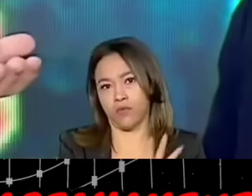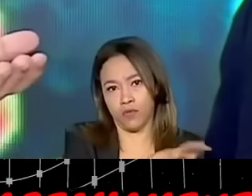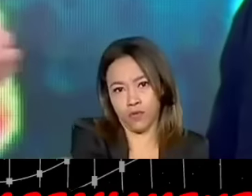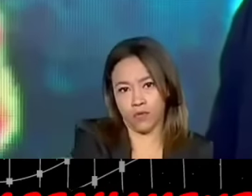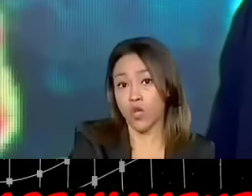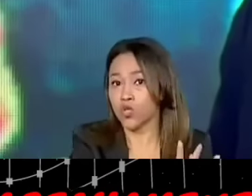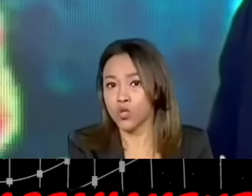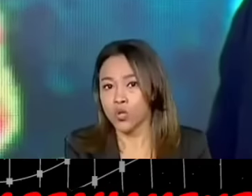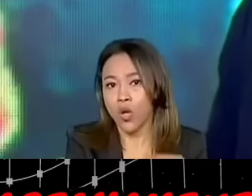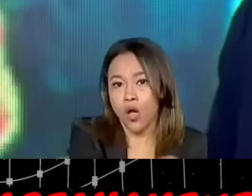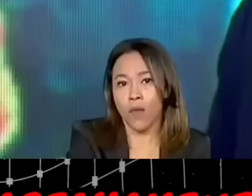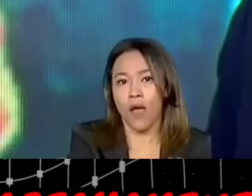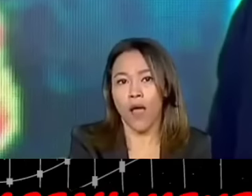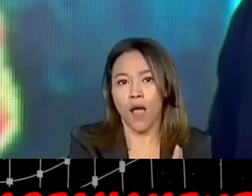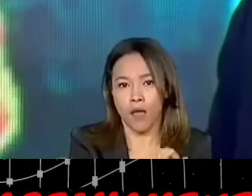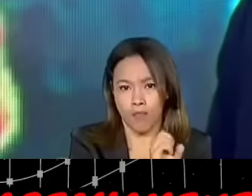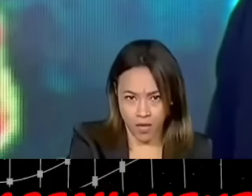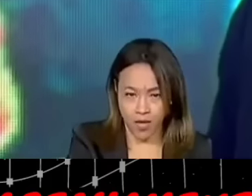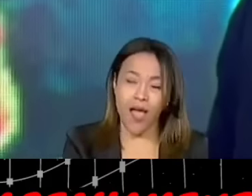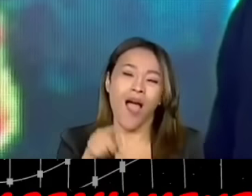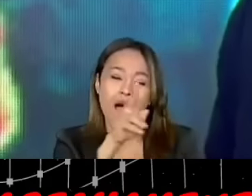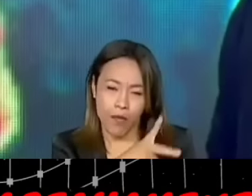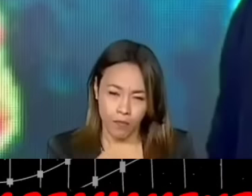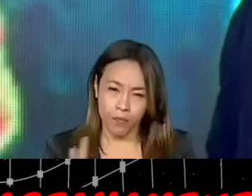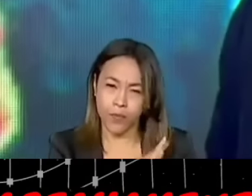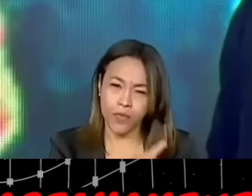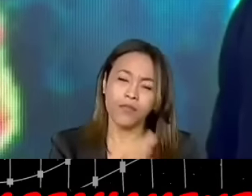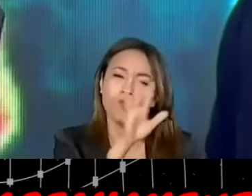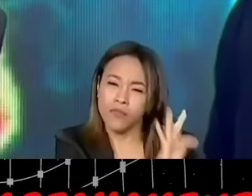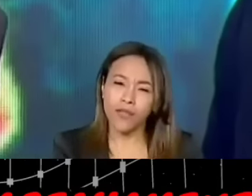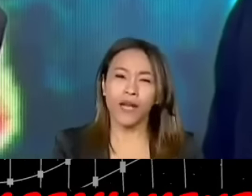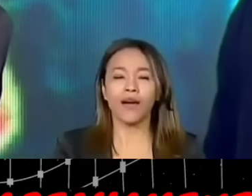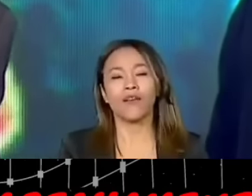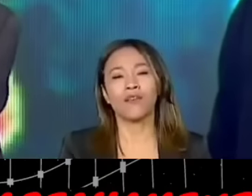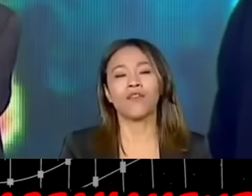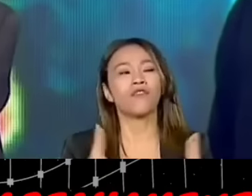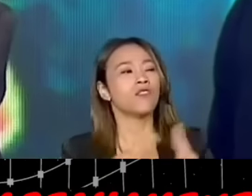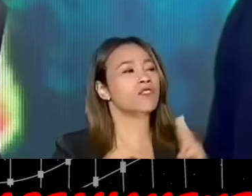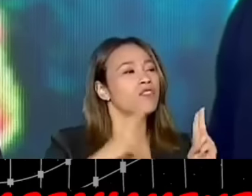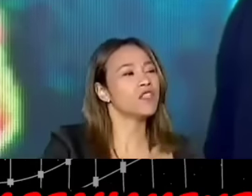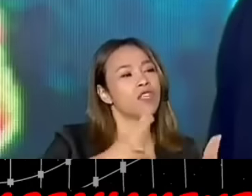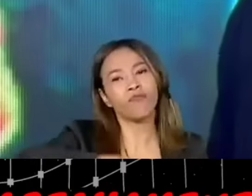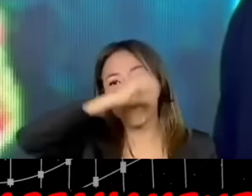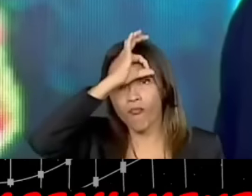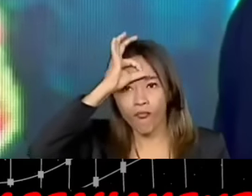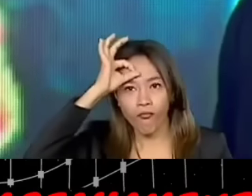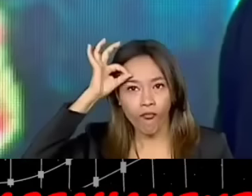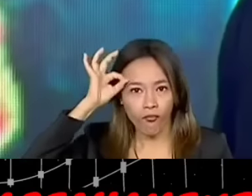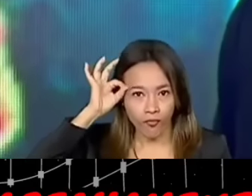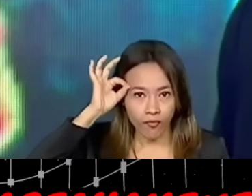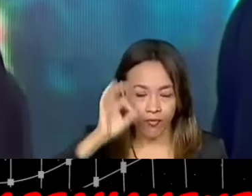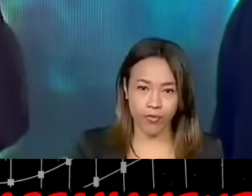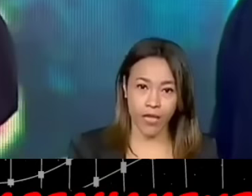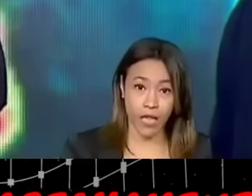E o que que a Polícia Federal vai fazer? Vai fingir que não viu? Denúncia de 3 anos atrás, 3 anos,